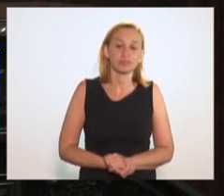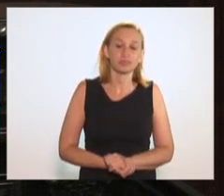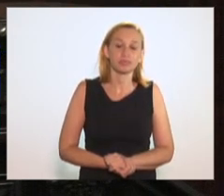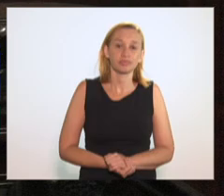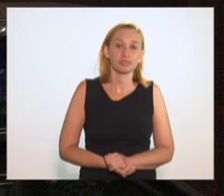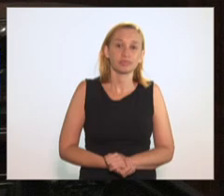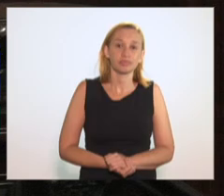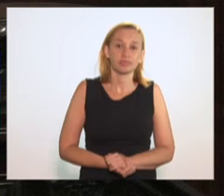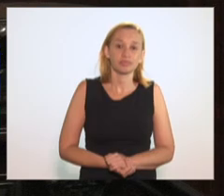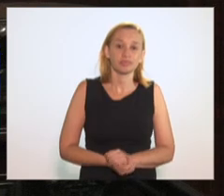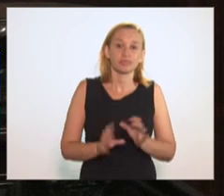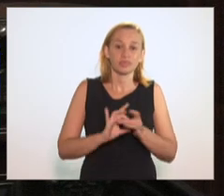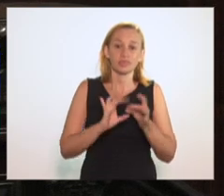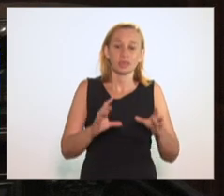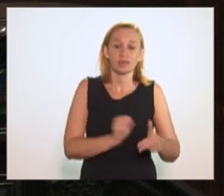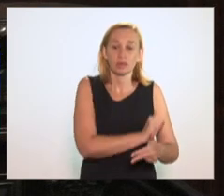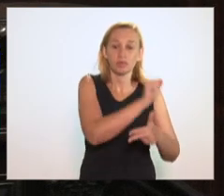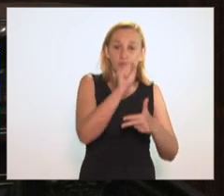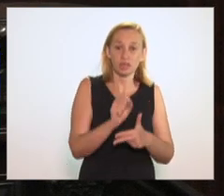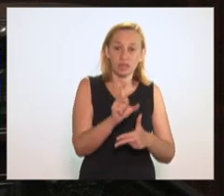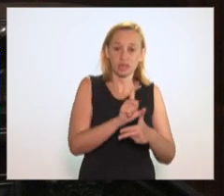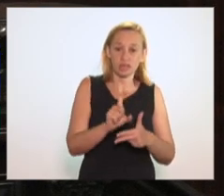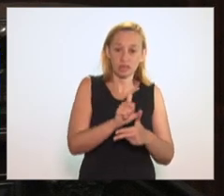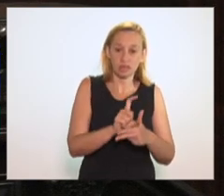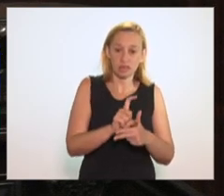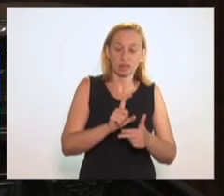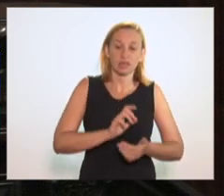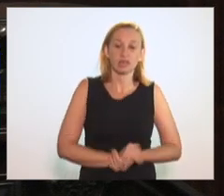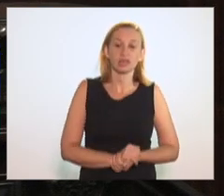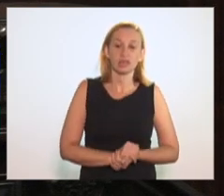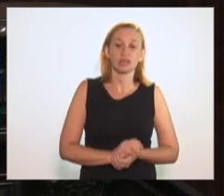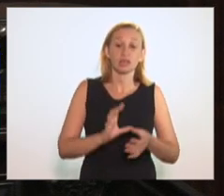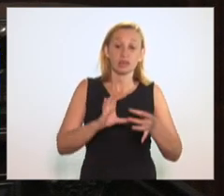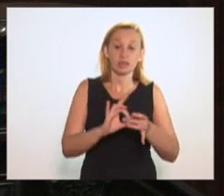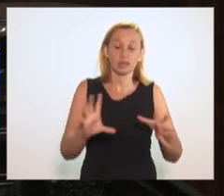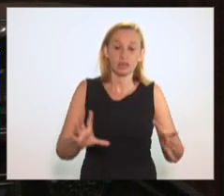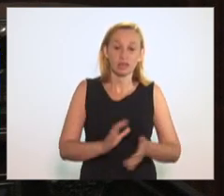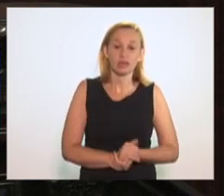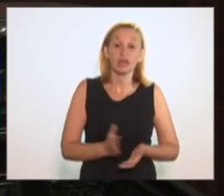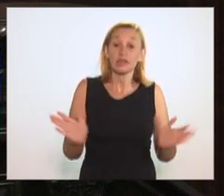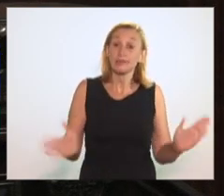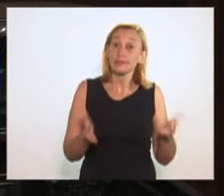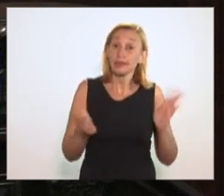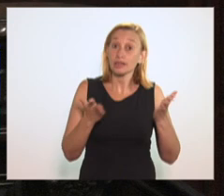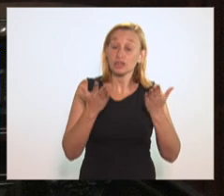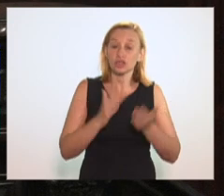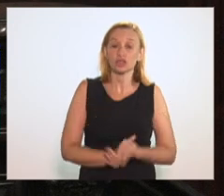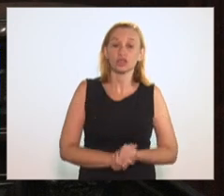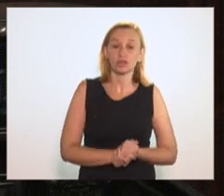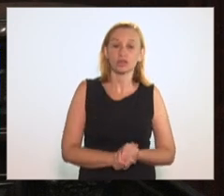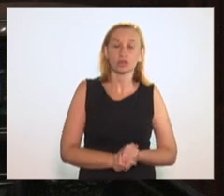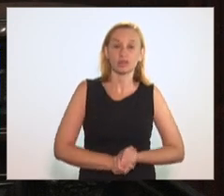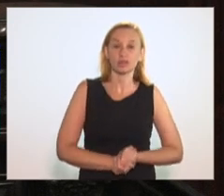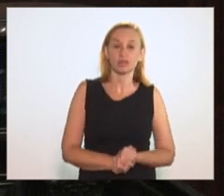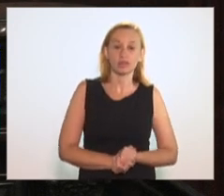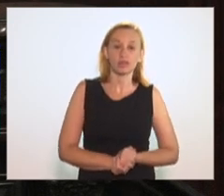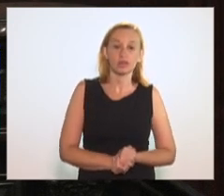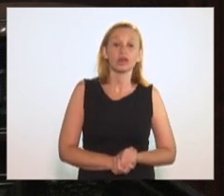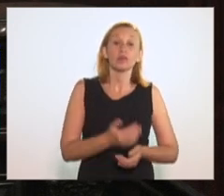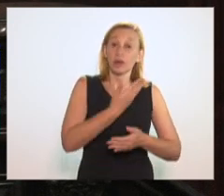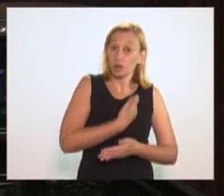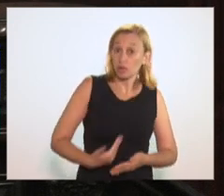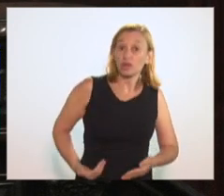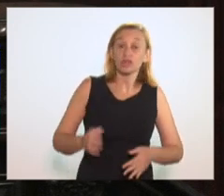que autoriza o Poder Executivo a implementar medidas de incentivo à conversão produtiva para que o